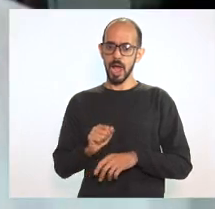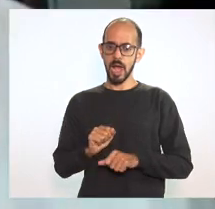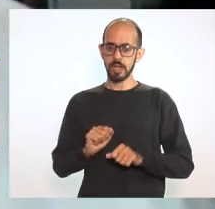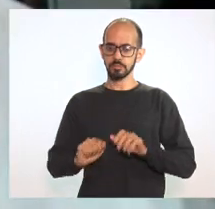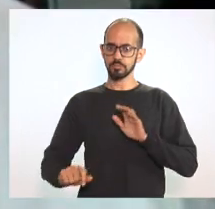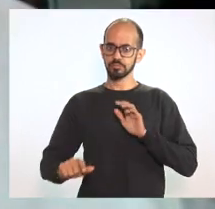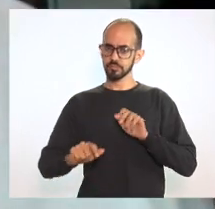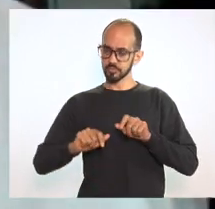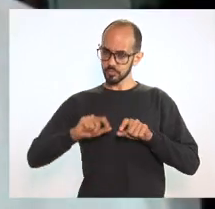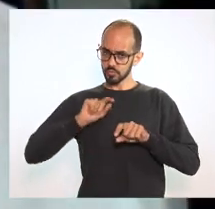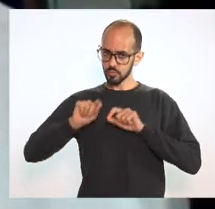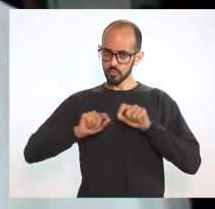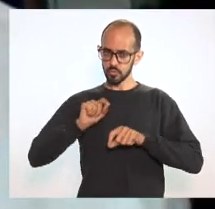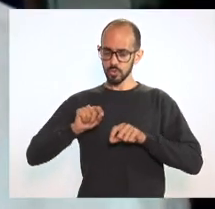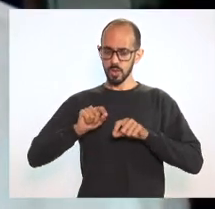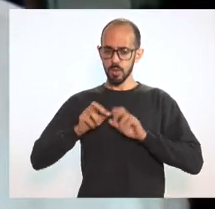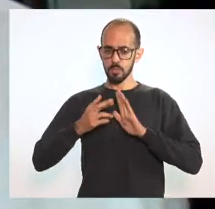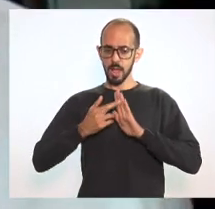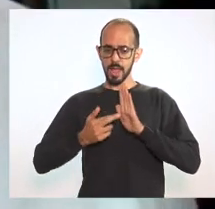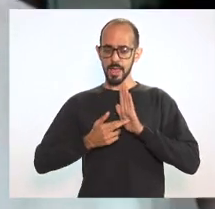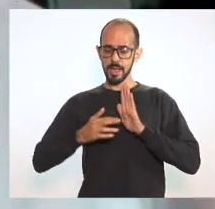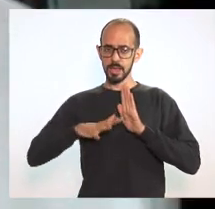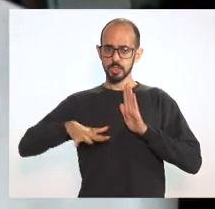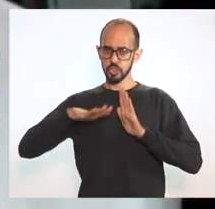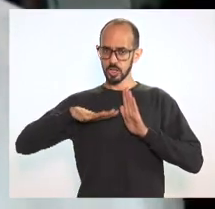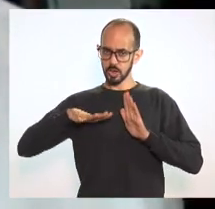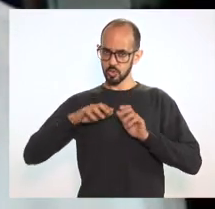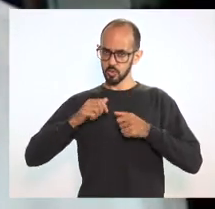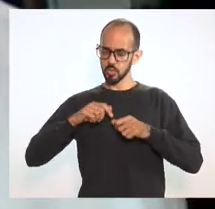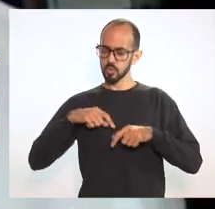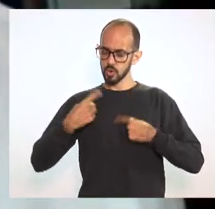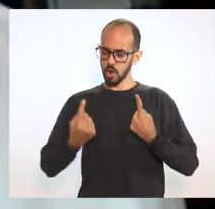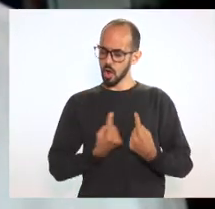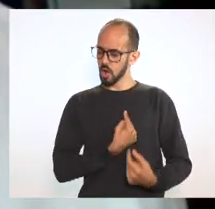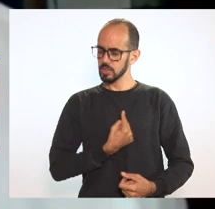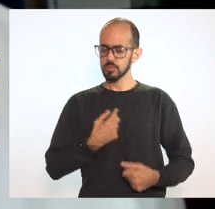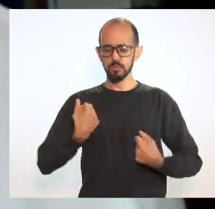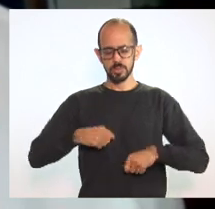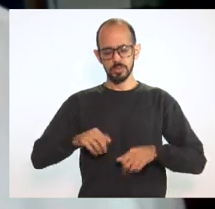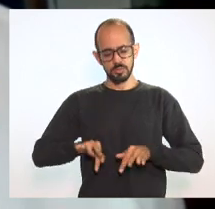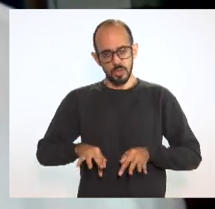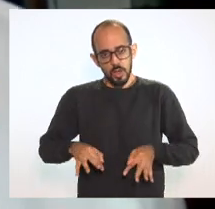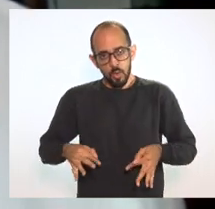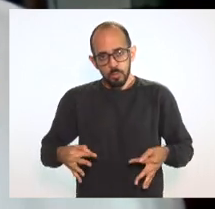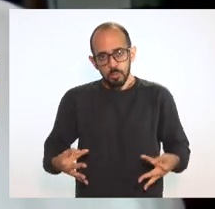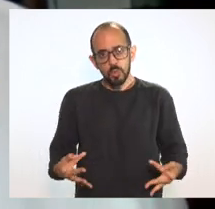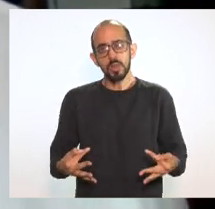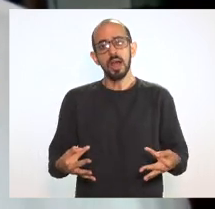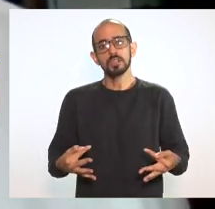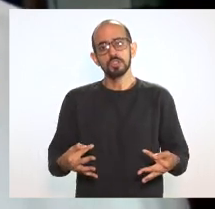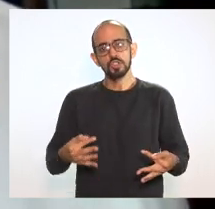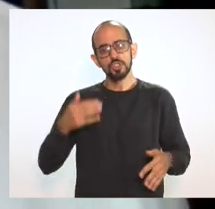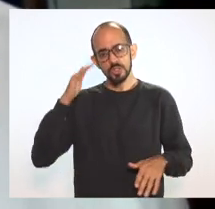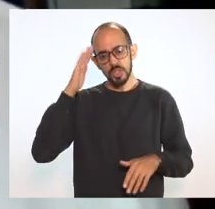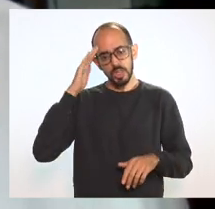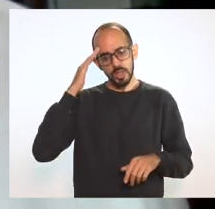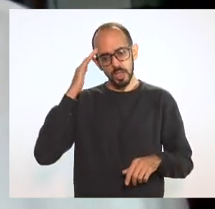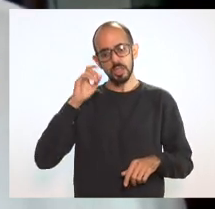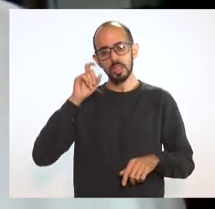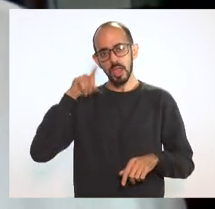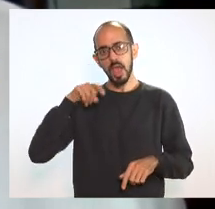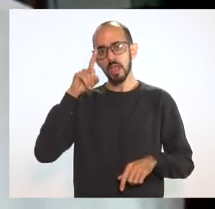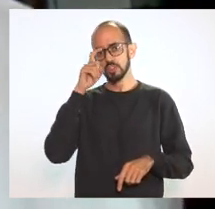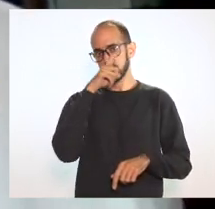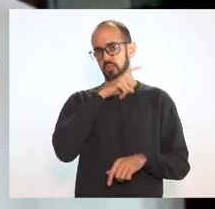tábua rasa. A gente precisa ter essa humildade e reconhecer que esse problema é difícil. E a gente quer muito, sim, que